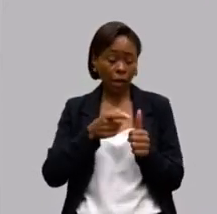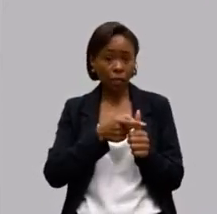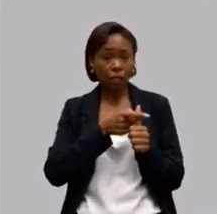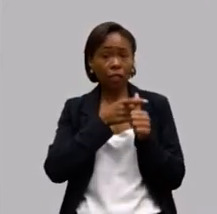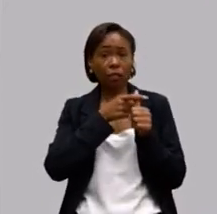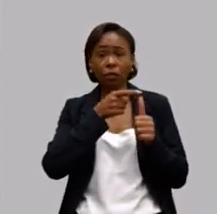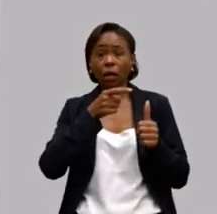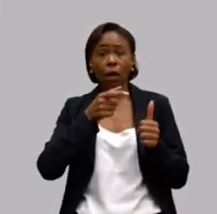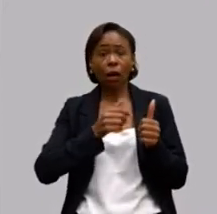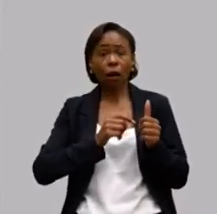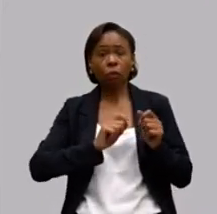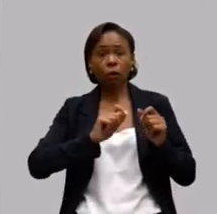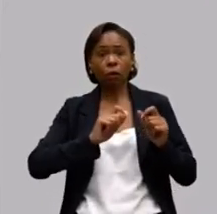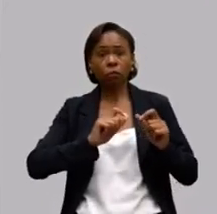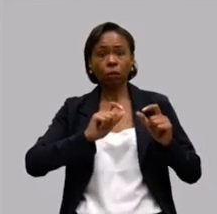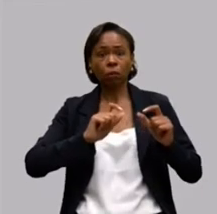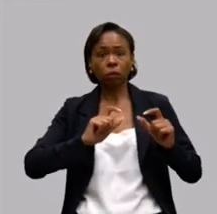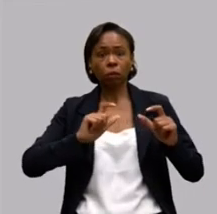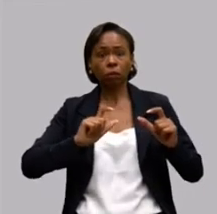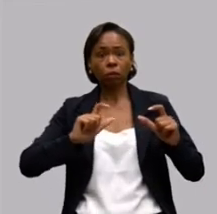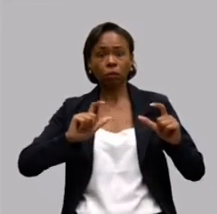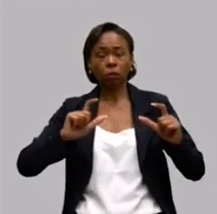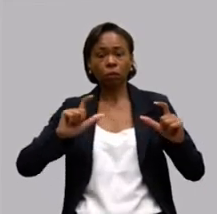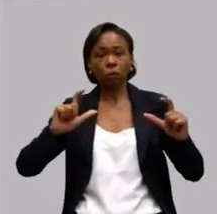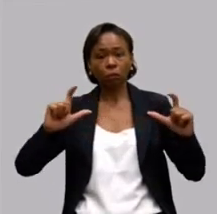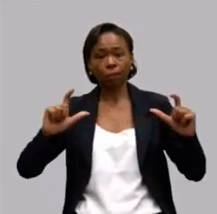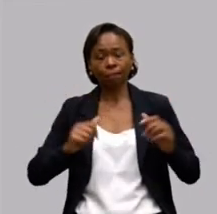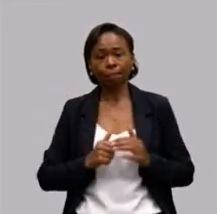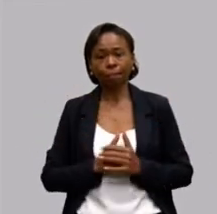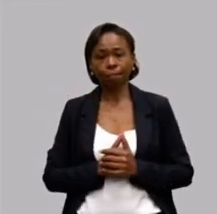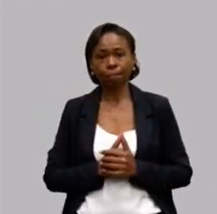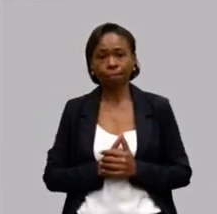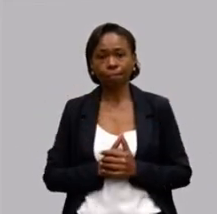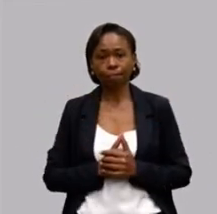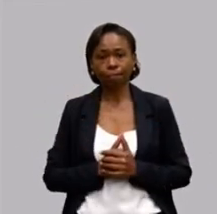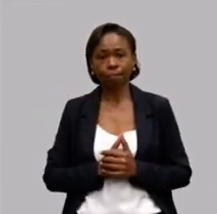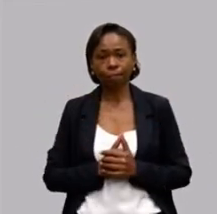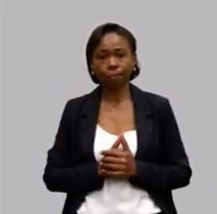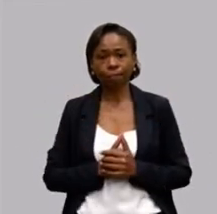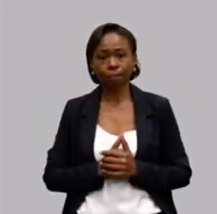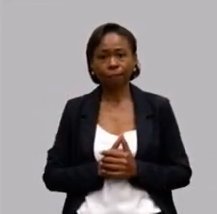autoalimente. E aí é lá nos